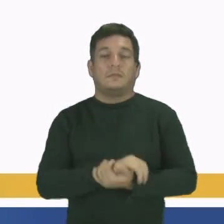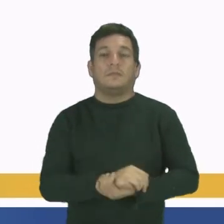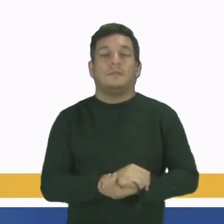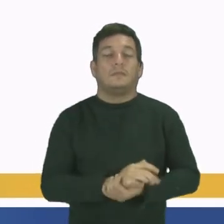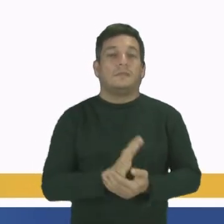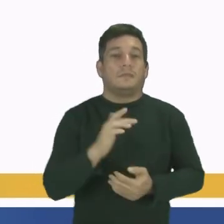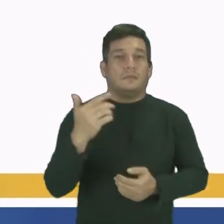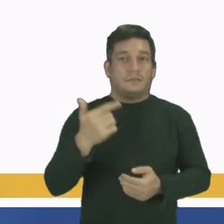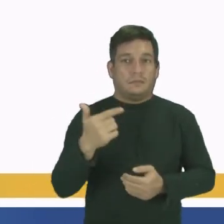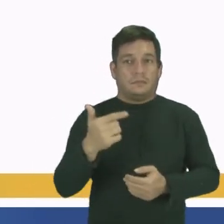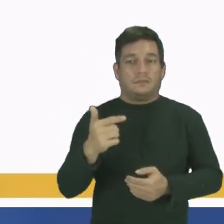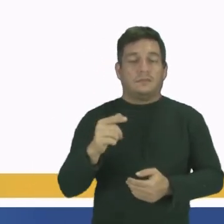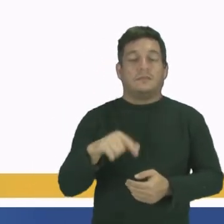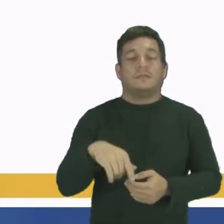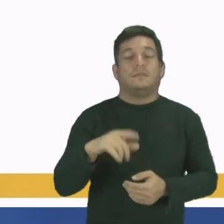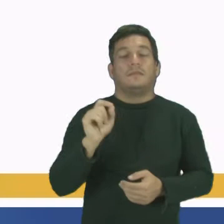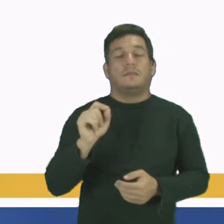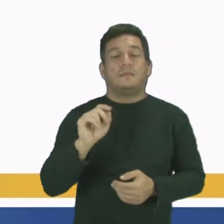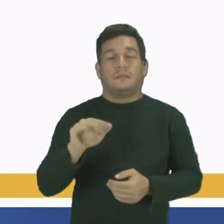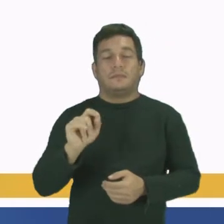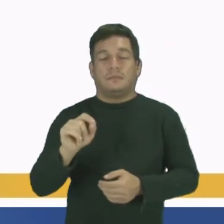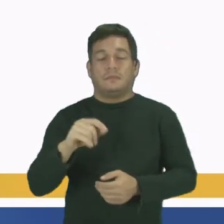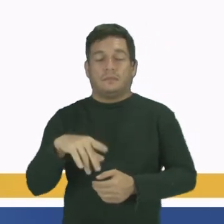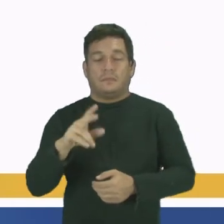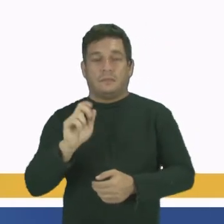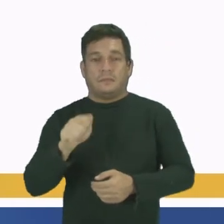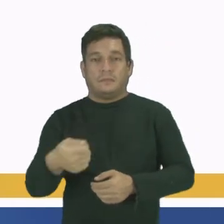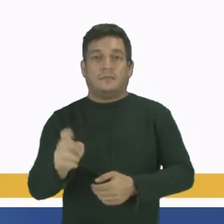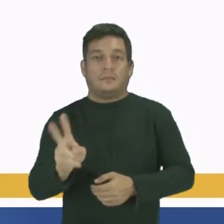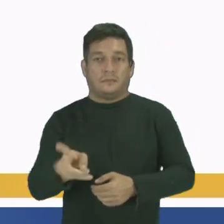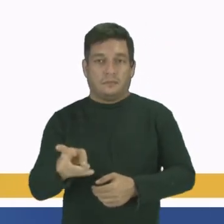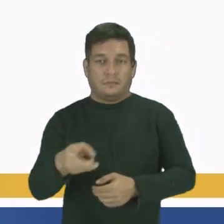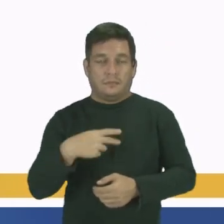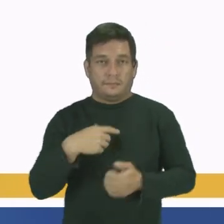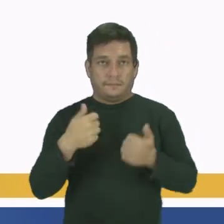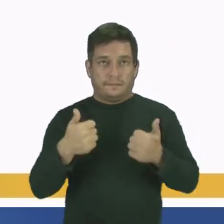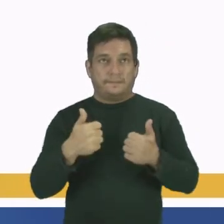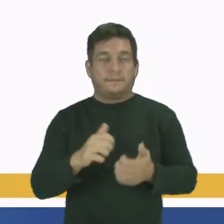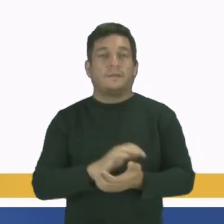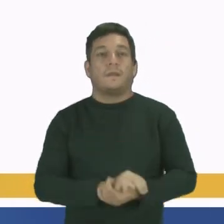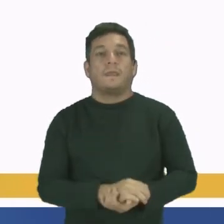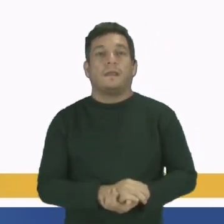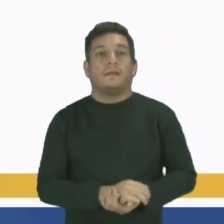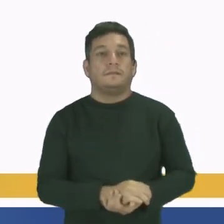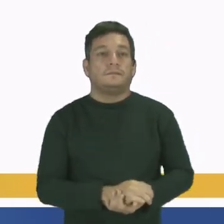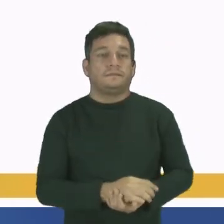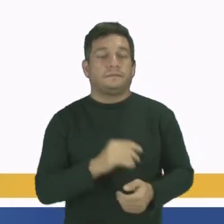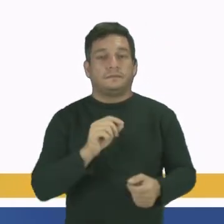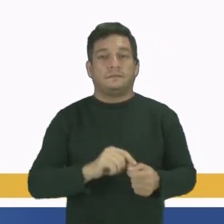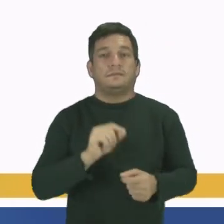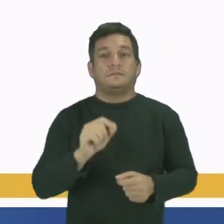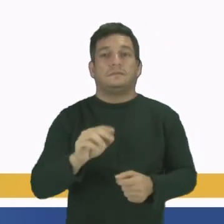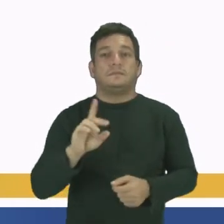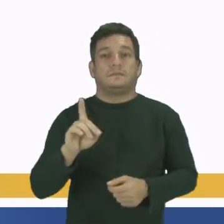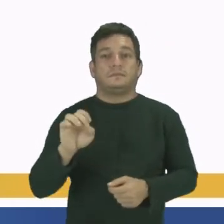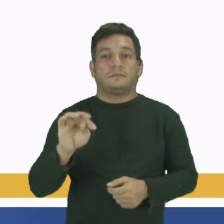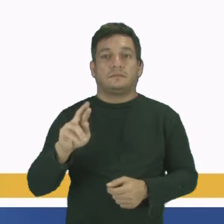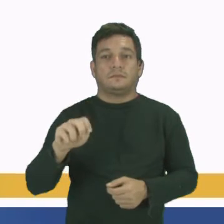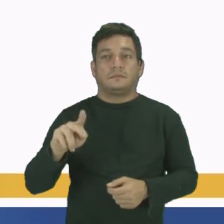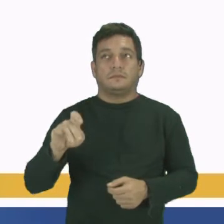Já a segunda parte, permanece o sinal que está. Beleza até aqui? Então vamos